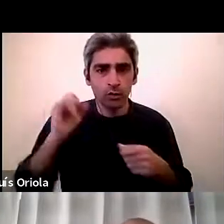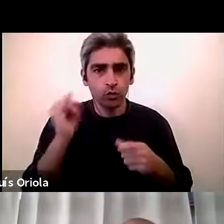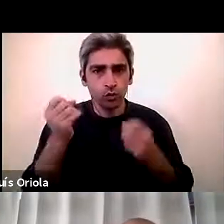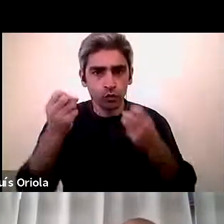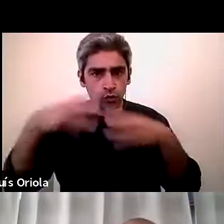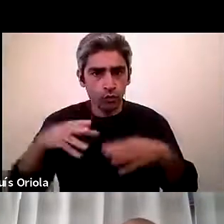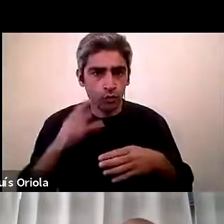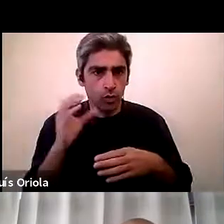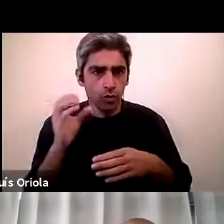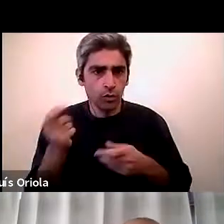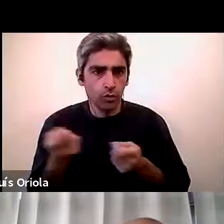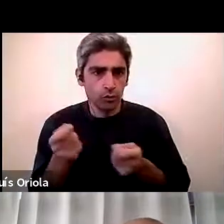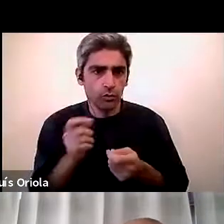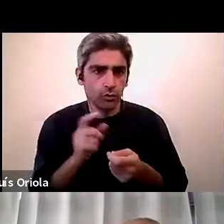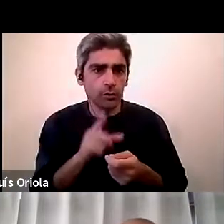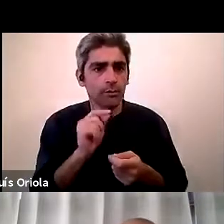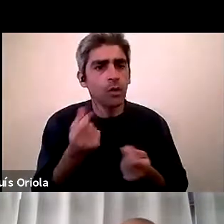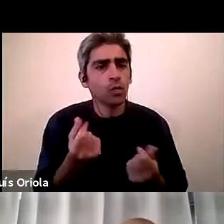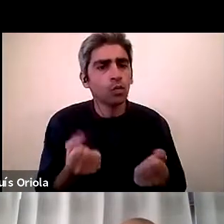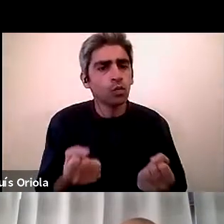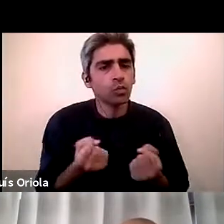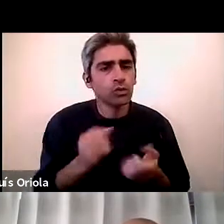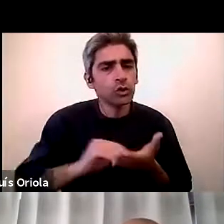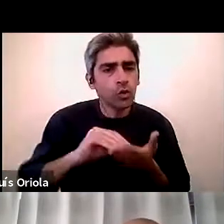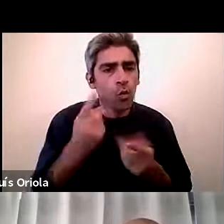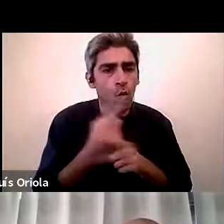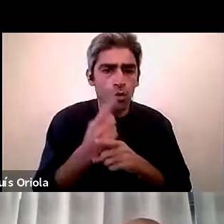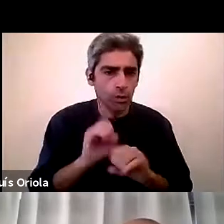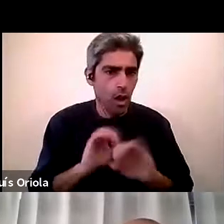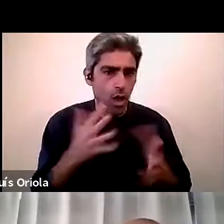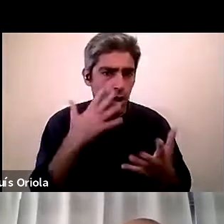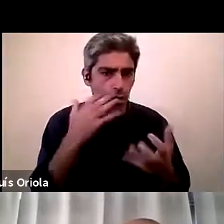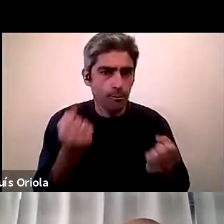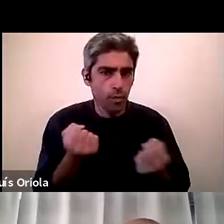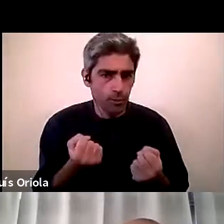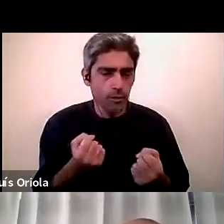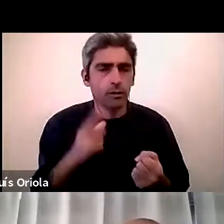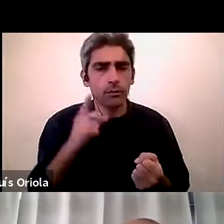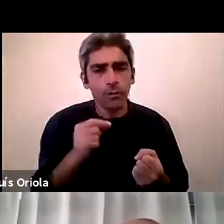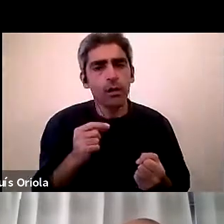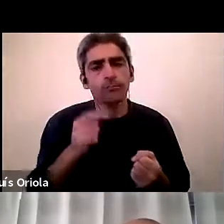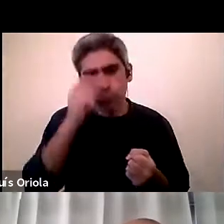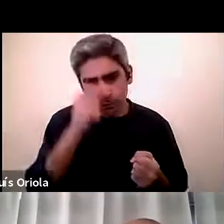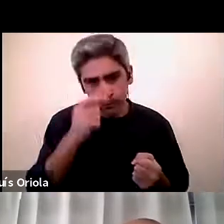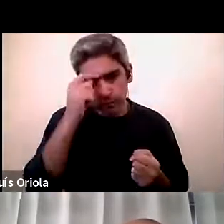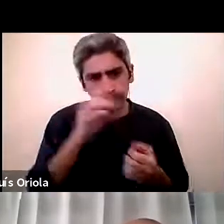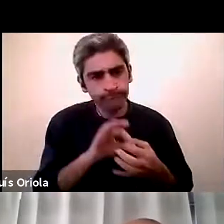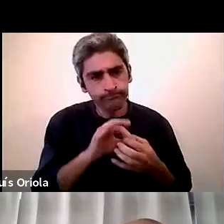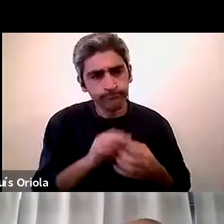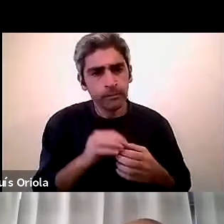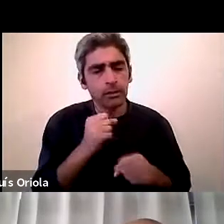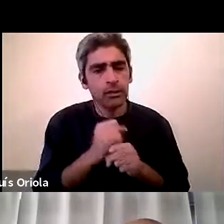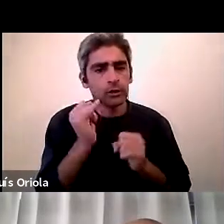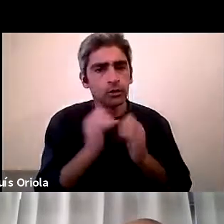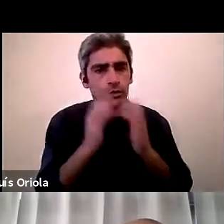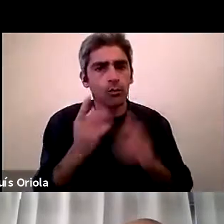custos de escritório, que, aliás, é de resto muito óbvia. E também um maior reconhecimento e lealdade institucional por parte dos trabalhadores, porque